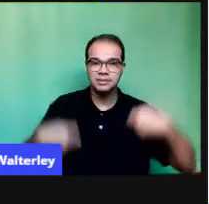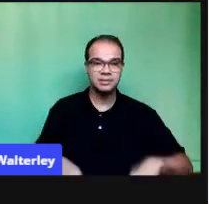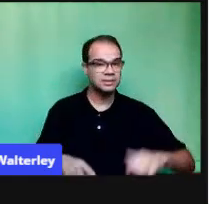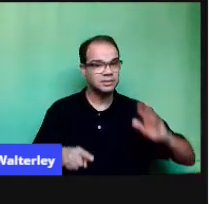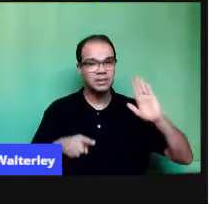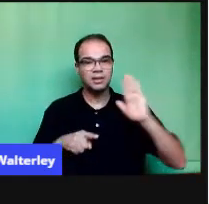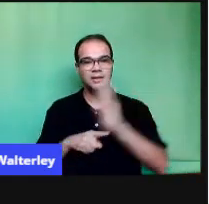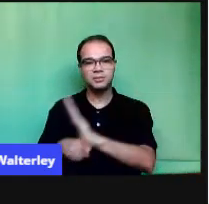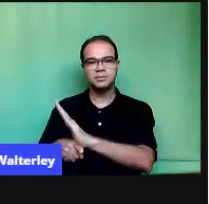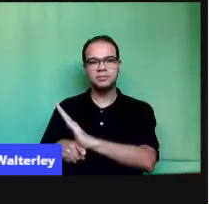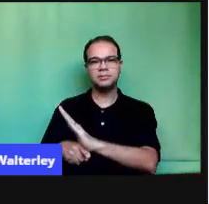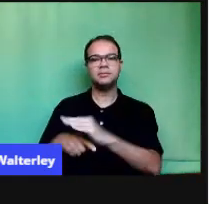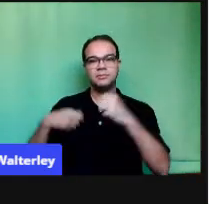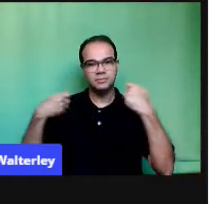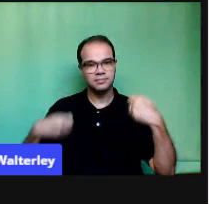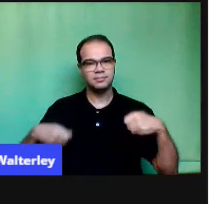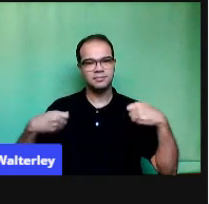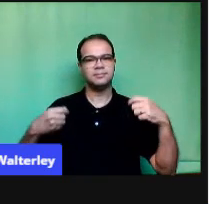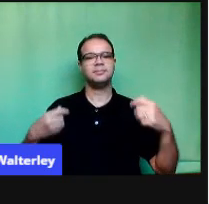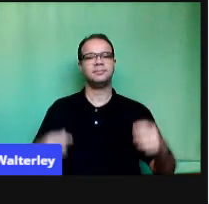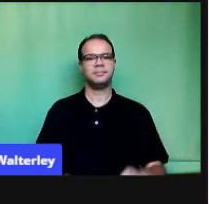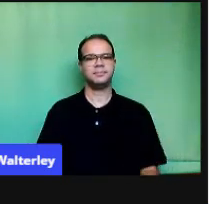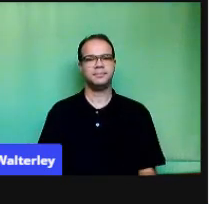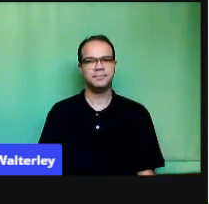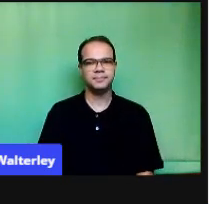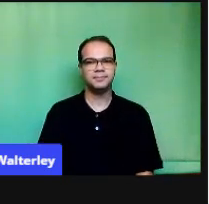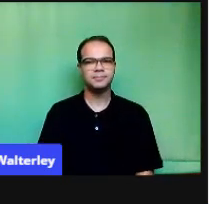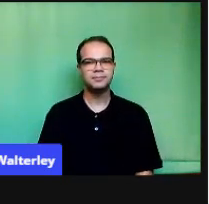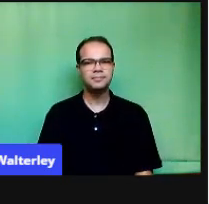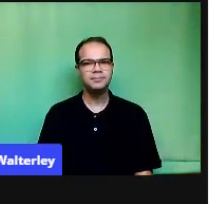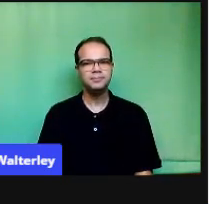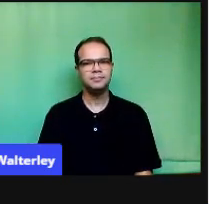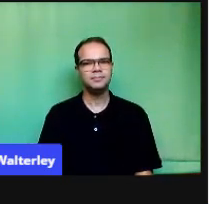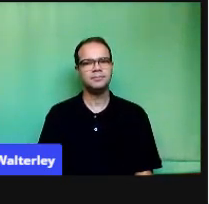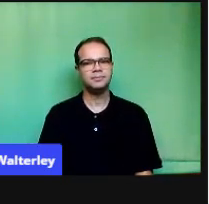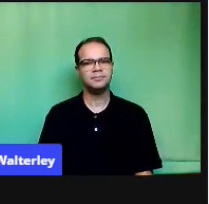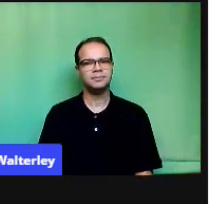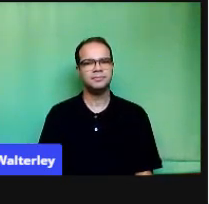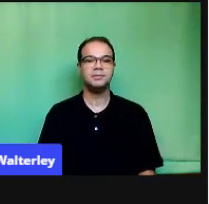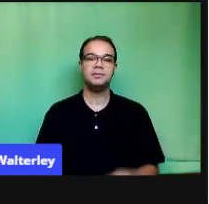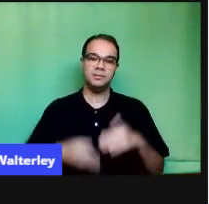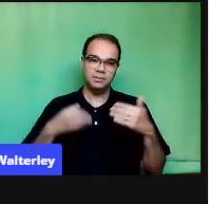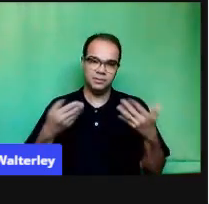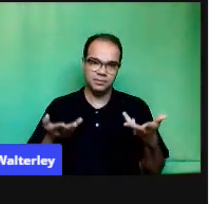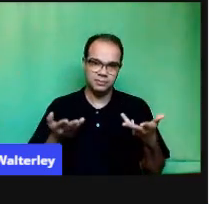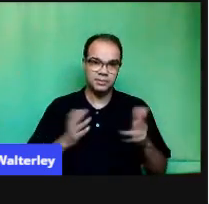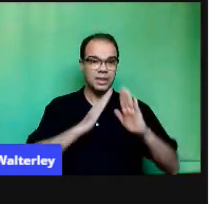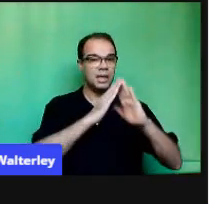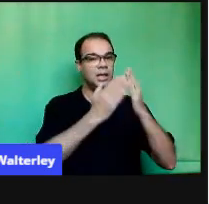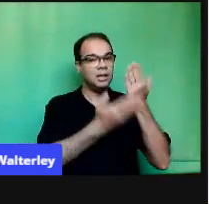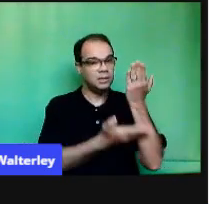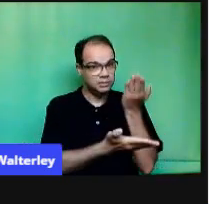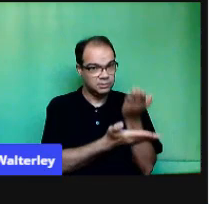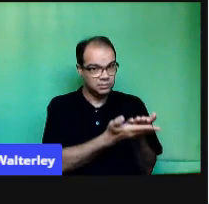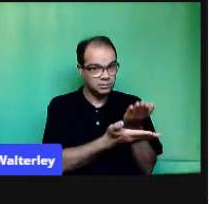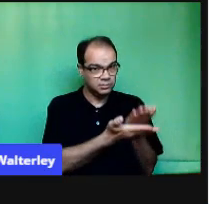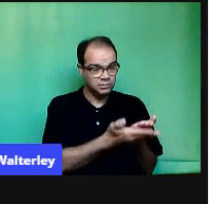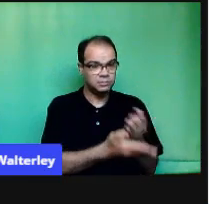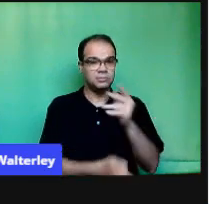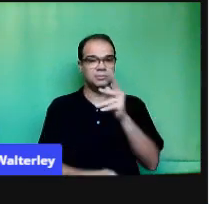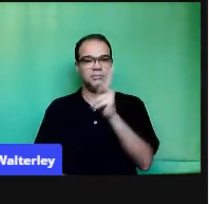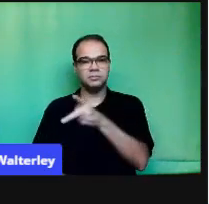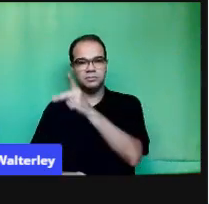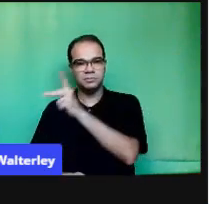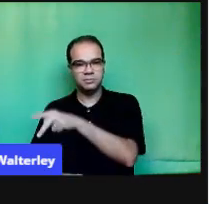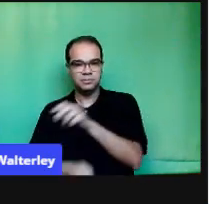vocês de incorporar esse conteúdo nas escolas é muito importante, porque a gente vai começar a criar uma geração